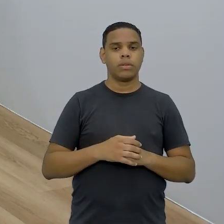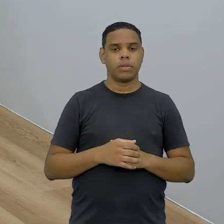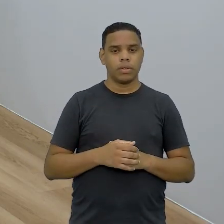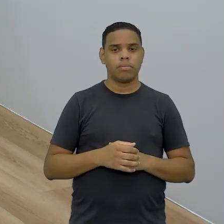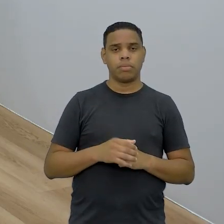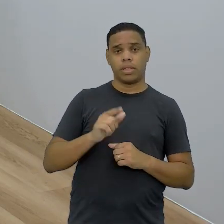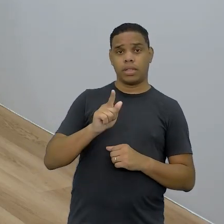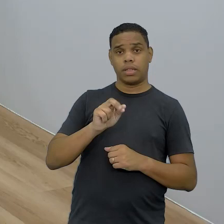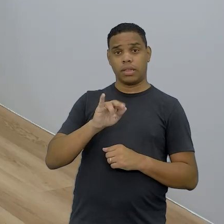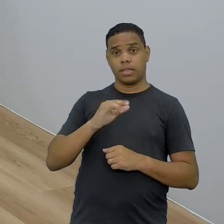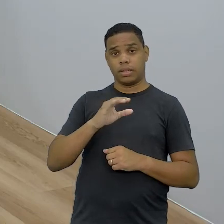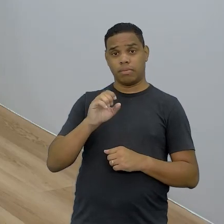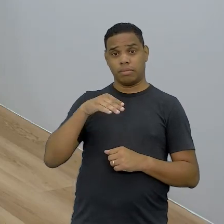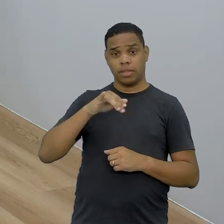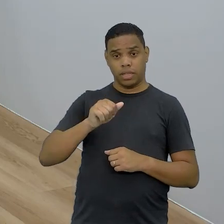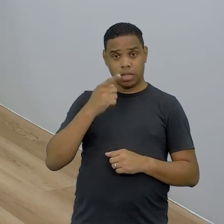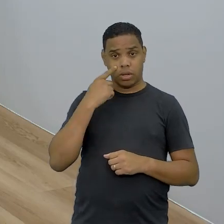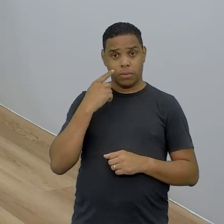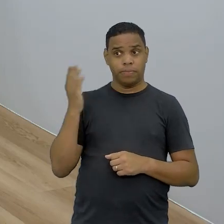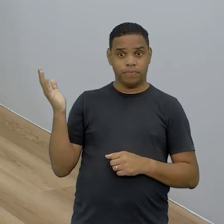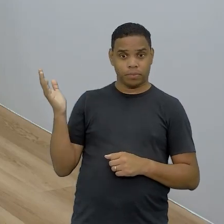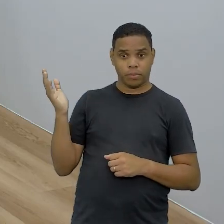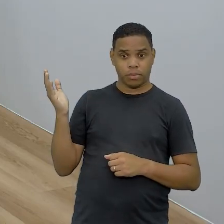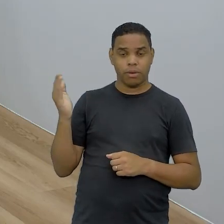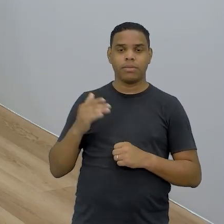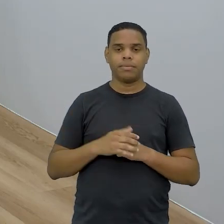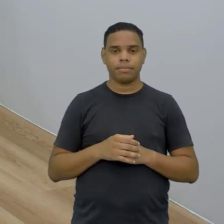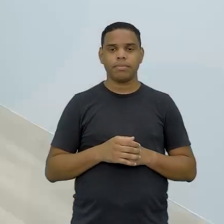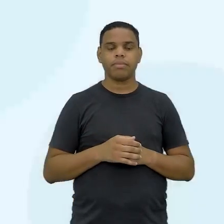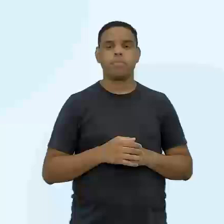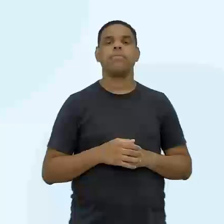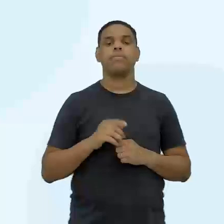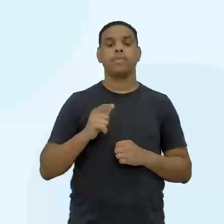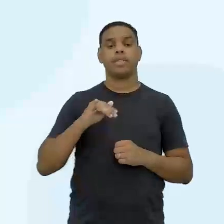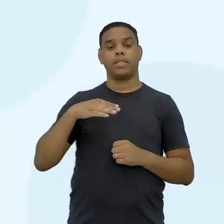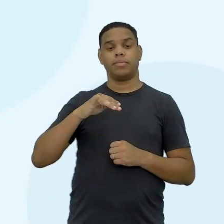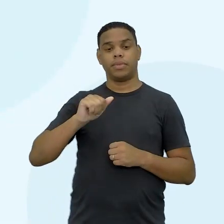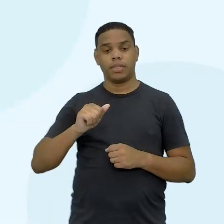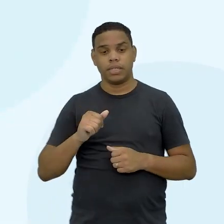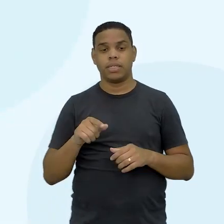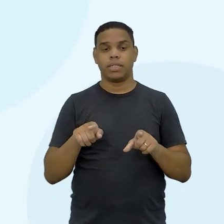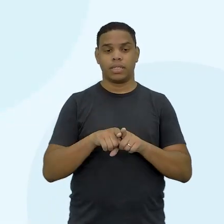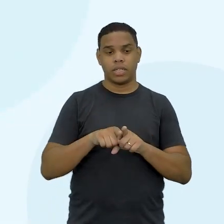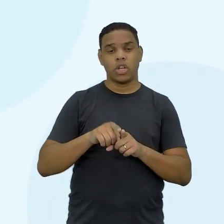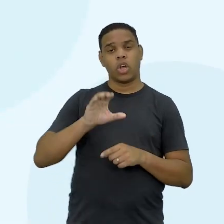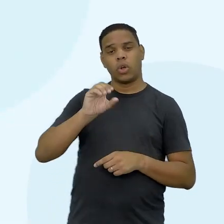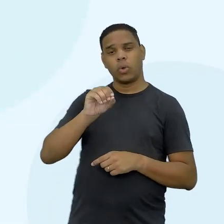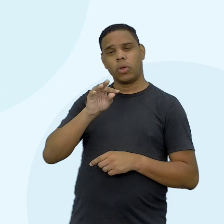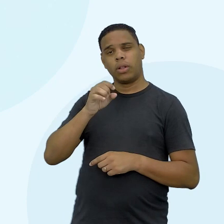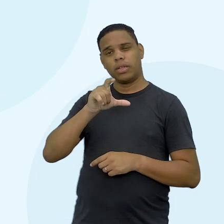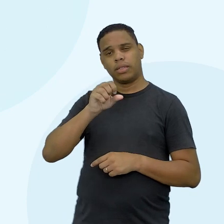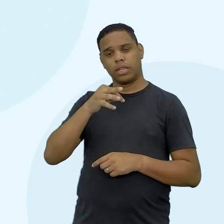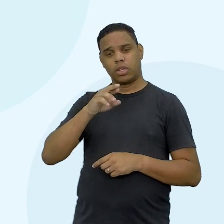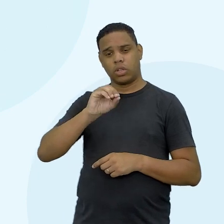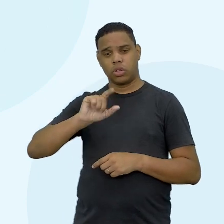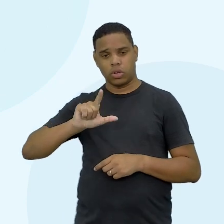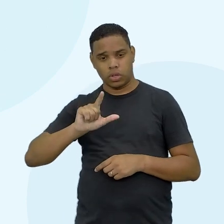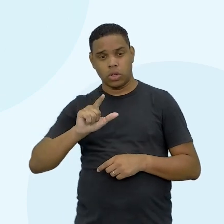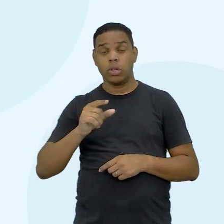de glicemia, que vai aparecer aí na tela. Então foram questões aí de glicemia, colesterol,